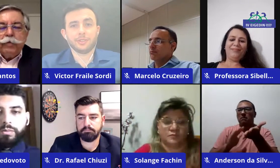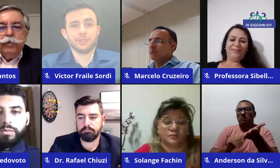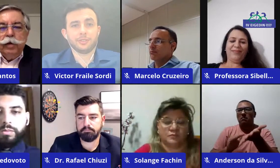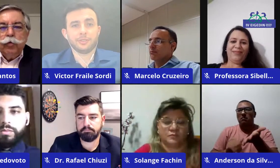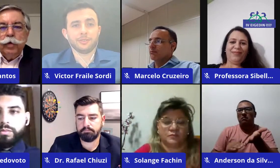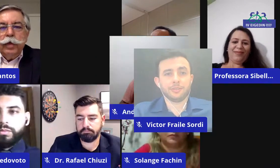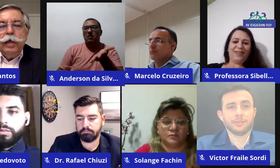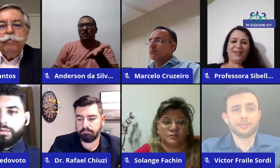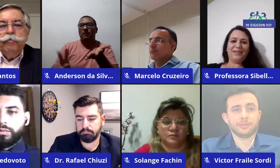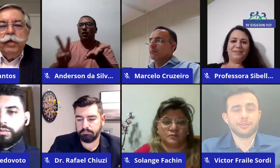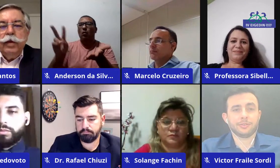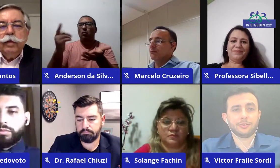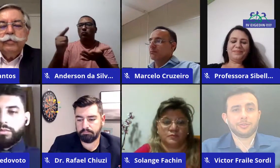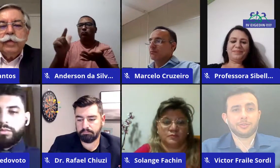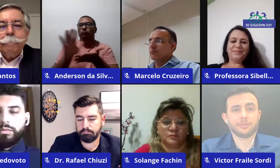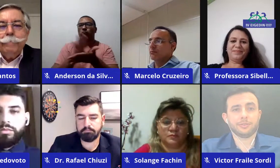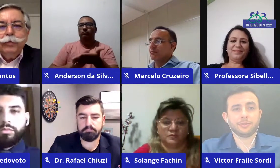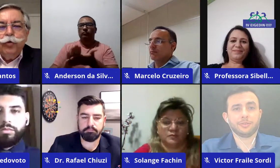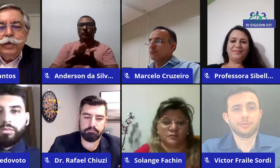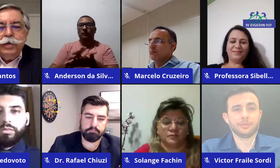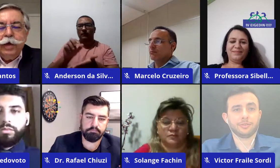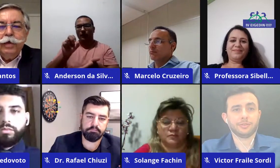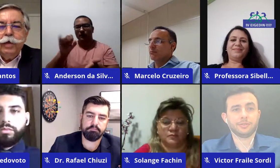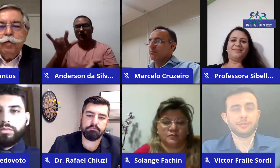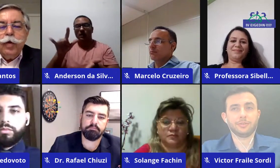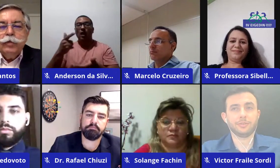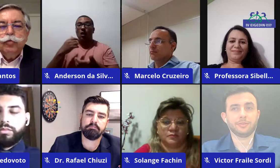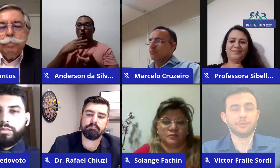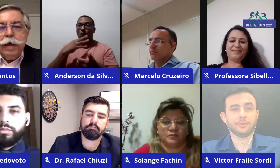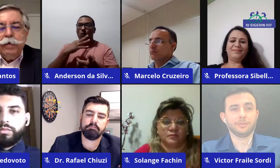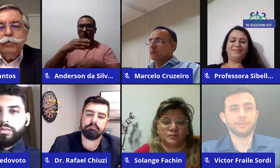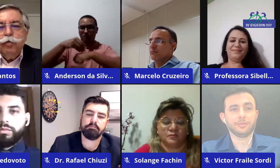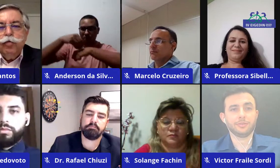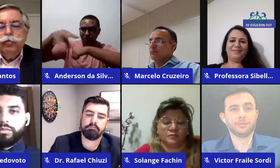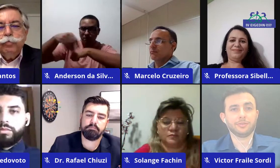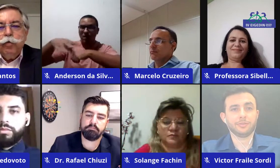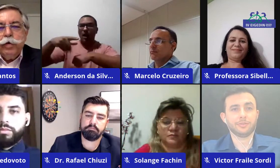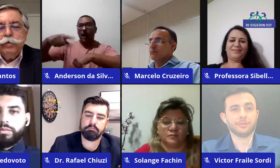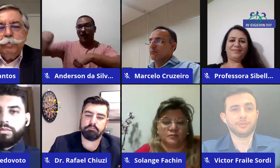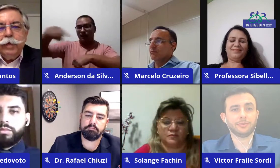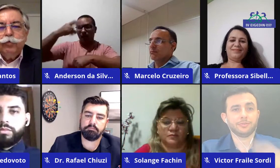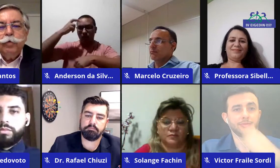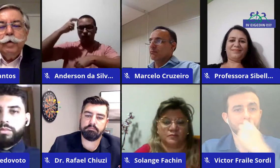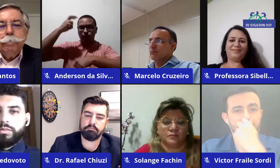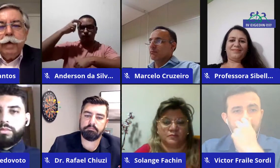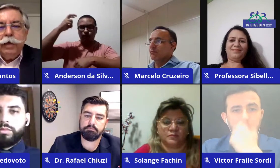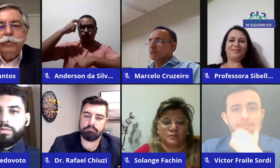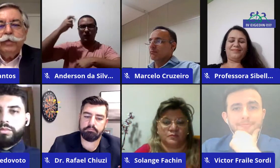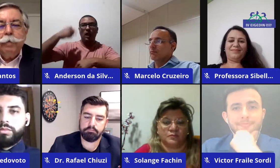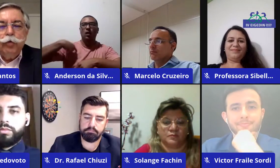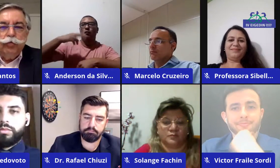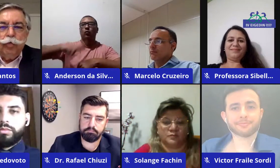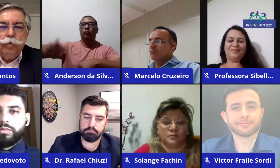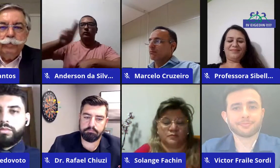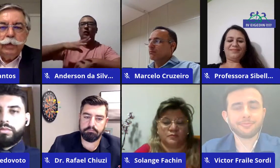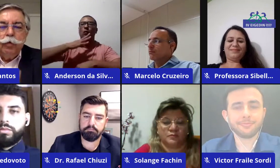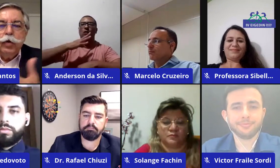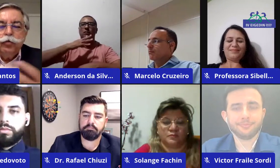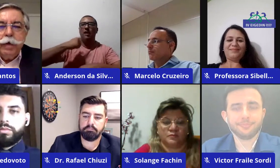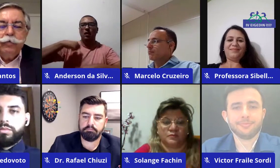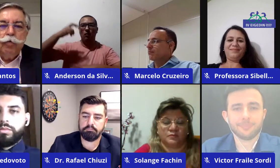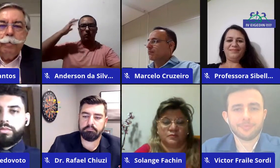quando eu compartilho, ele vira sabedoria. Quanto mais eu uso meu conhecimento, mais sábio eu